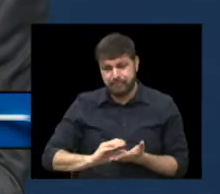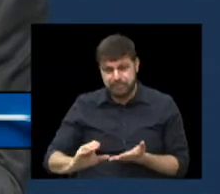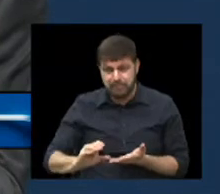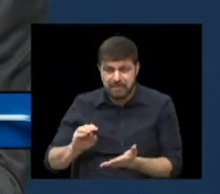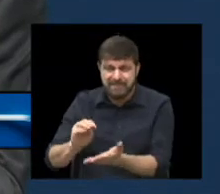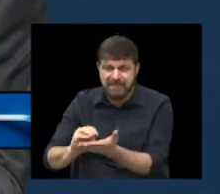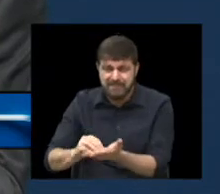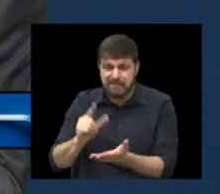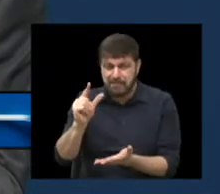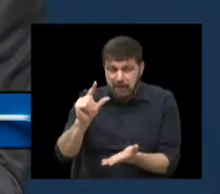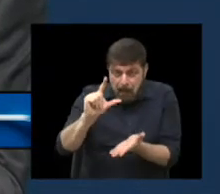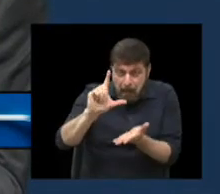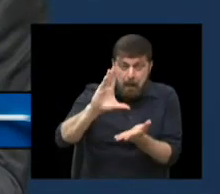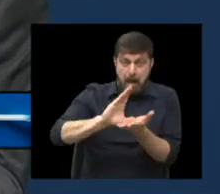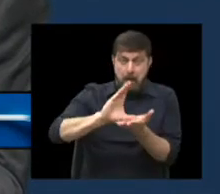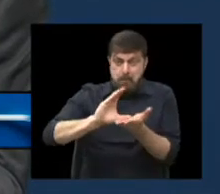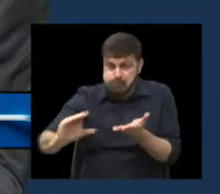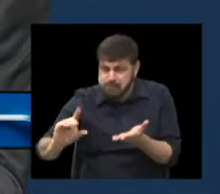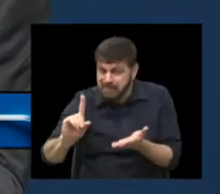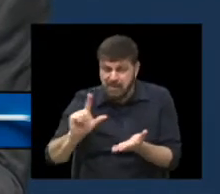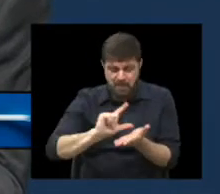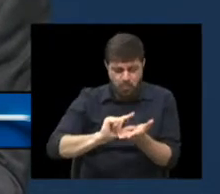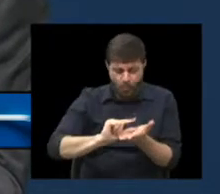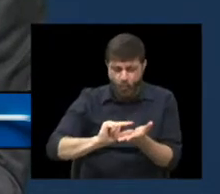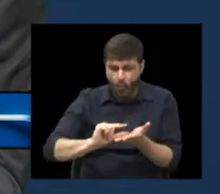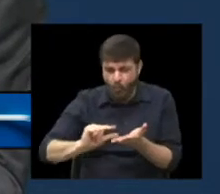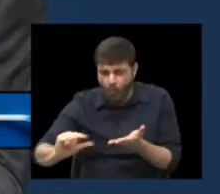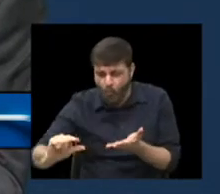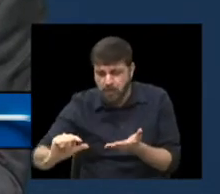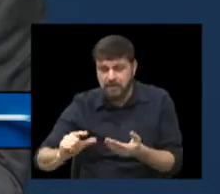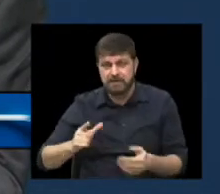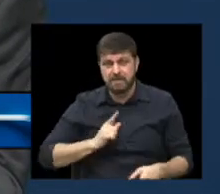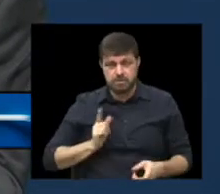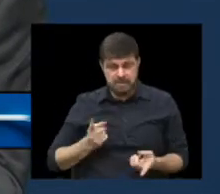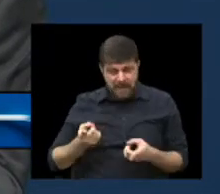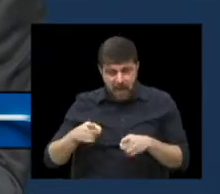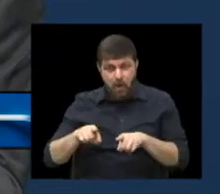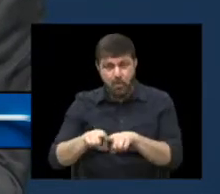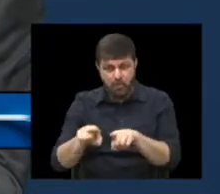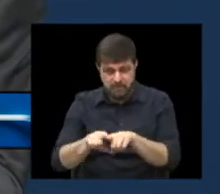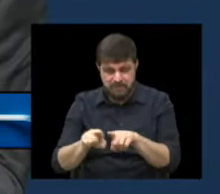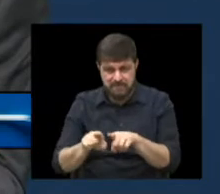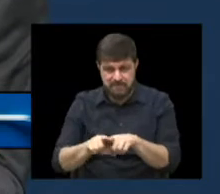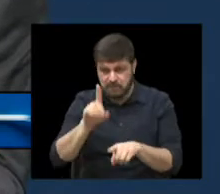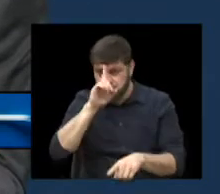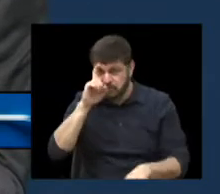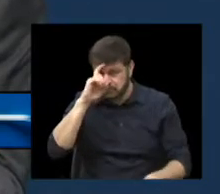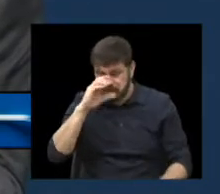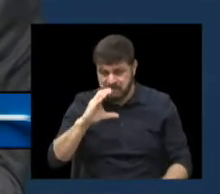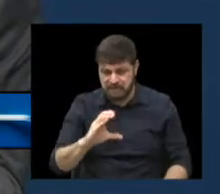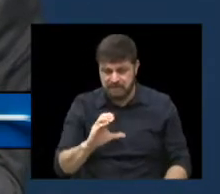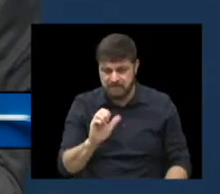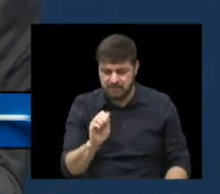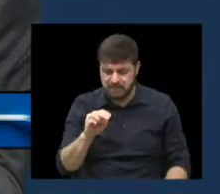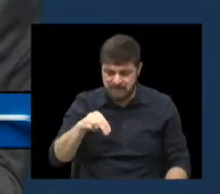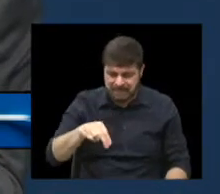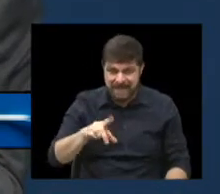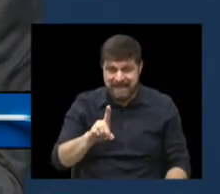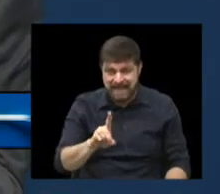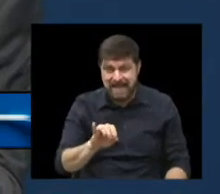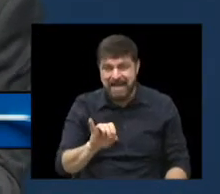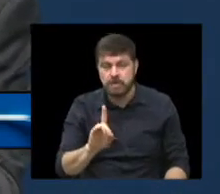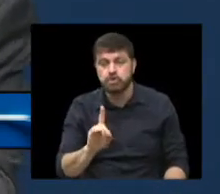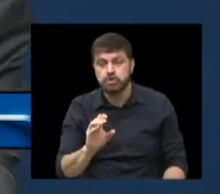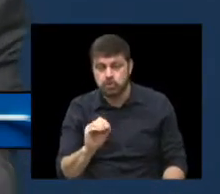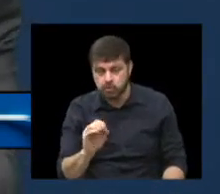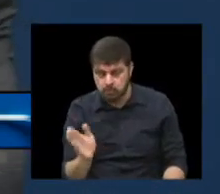convênio que serviu à cidade segue servindo a cidade de forma importante, né, como parceiro da Prefeitura Municipal